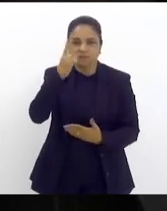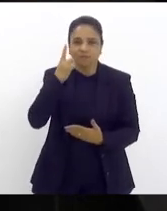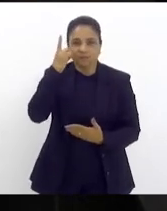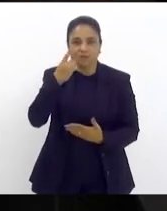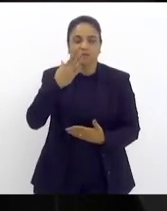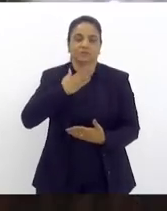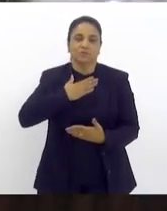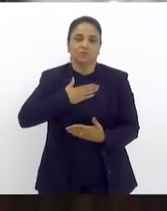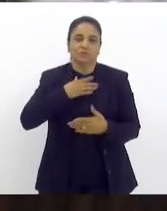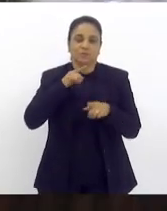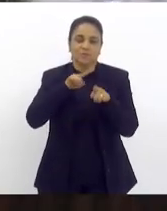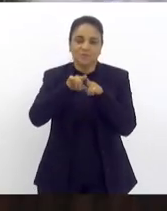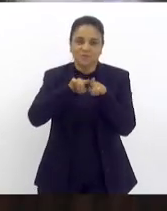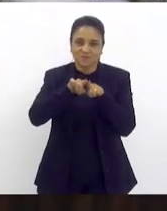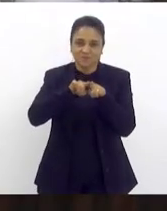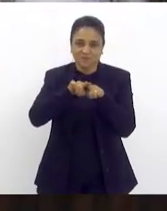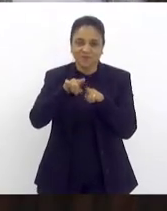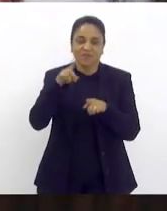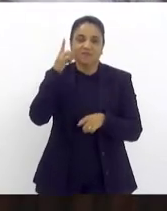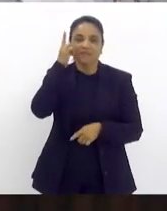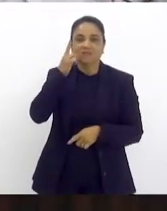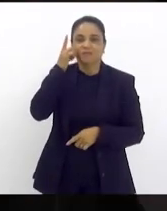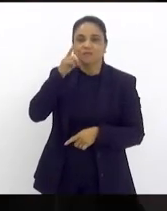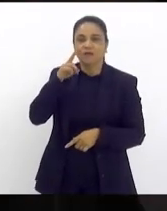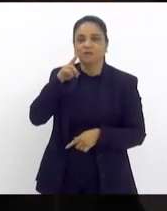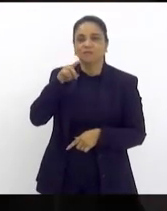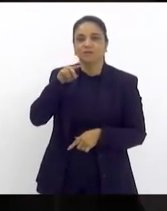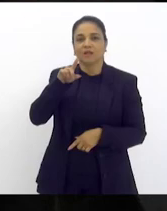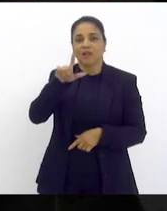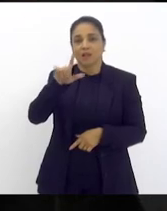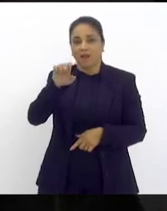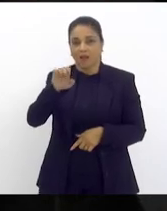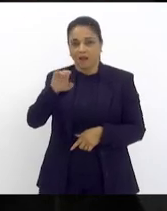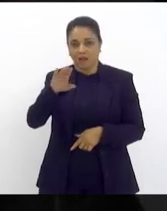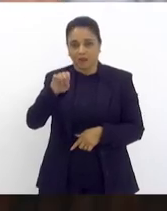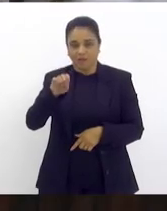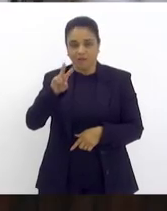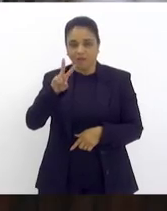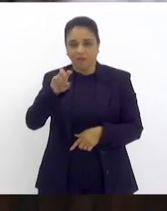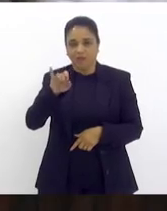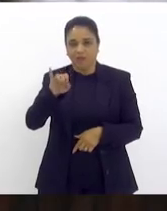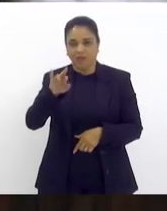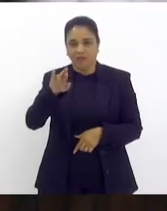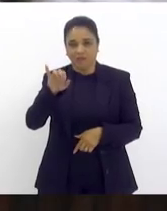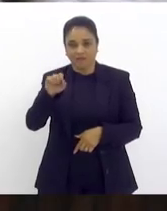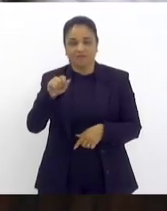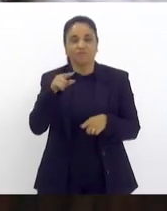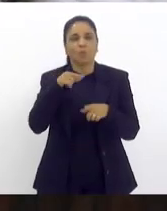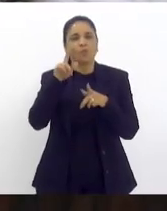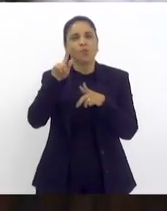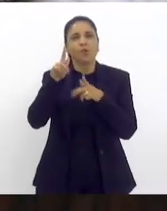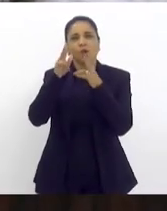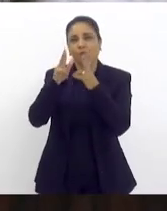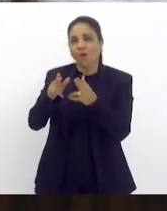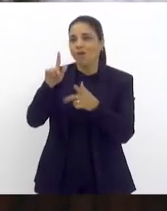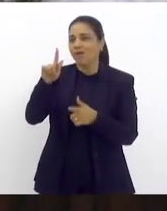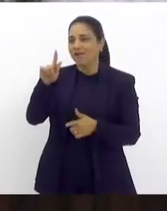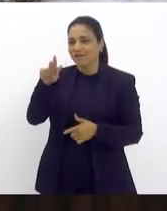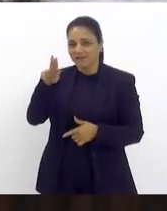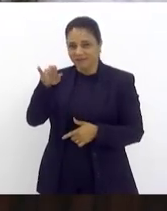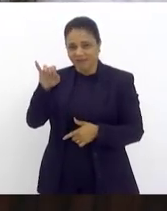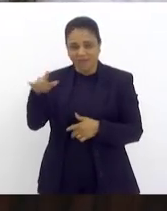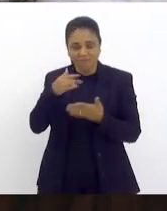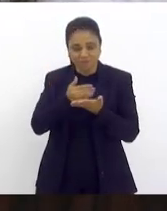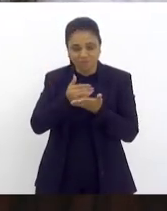irmão, meu grande irmão dos últimos tempos. Como o Guilherme falou aqui no início